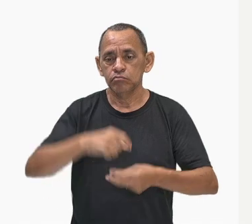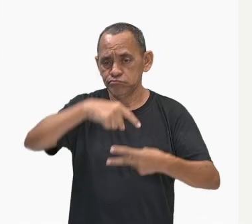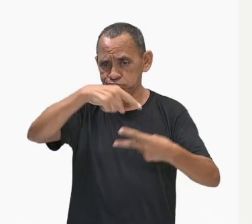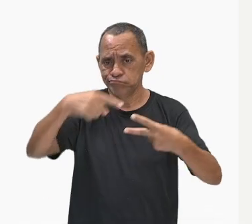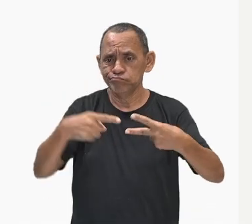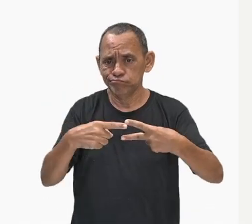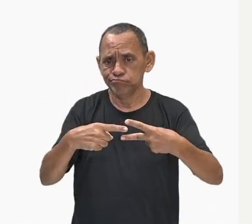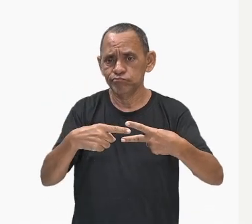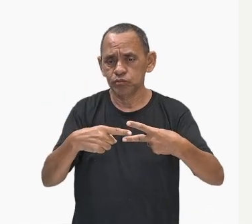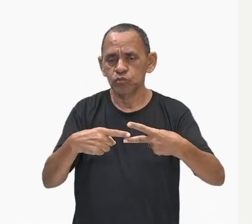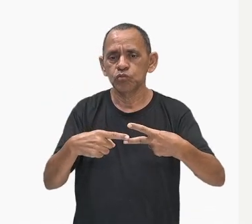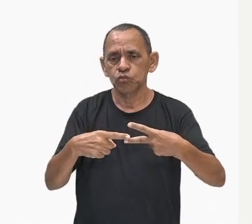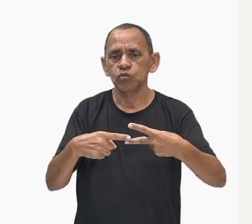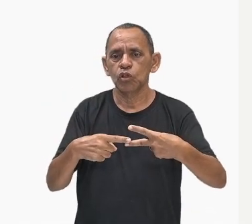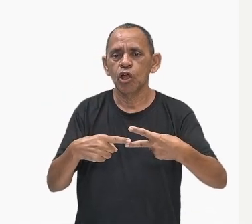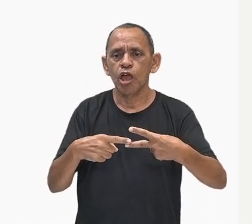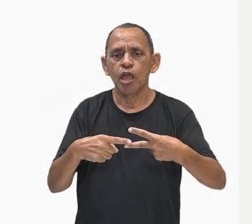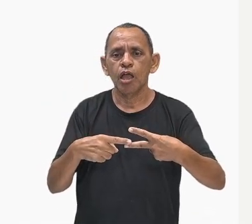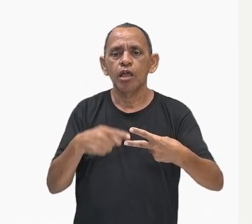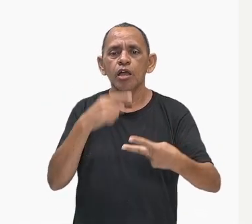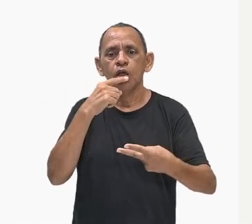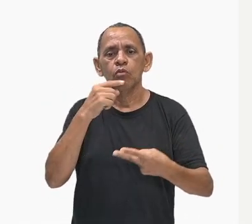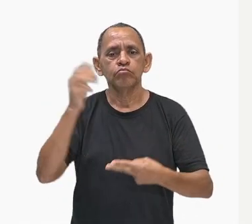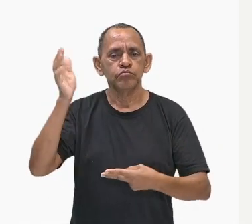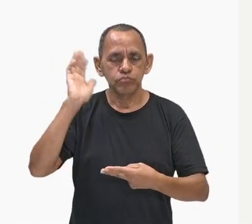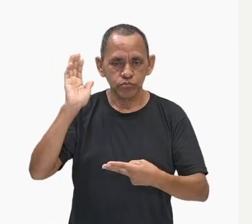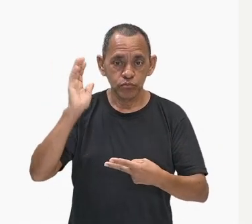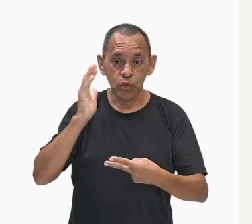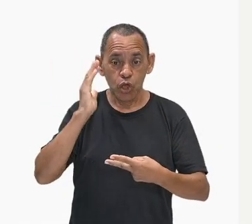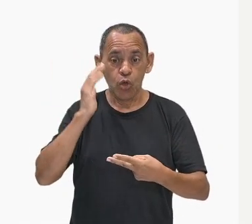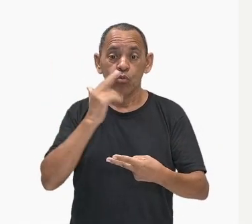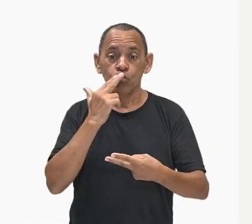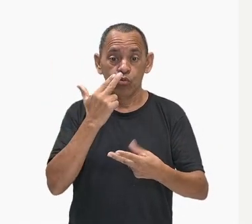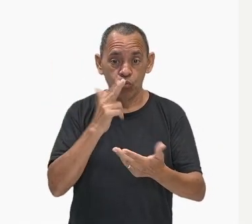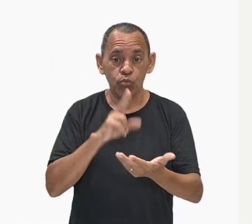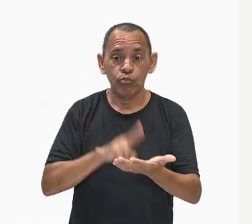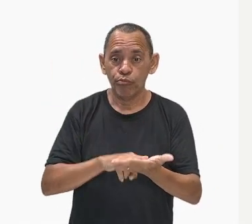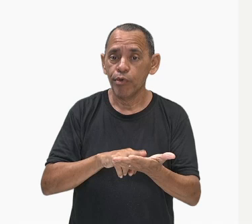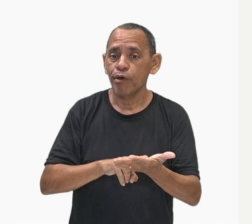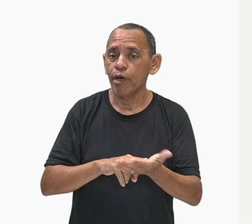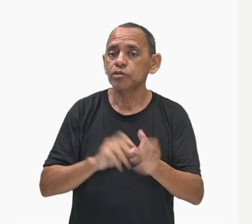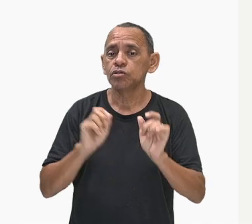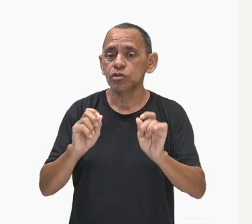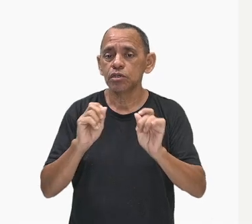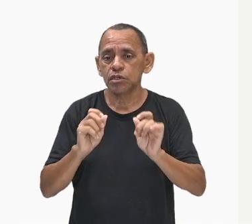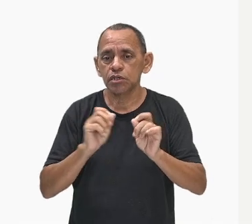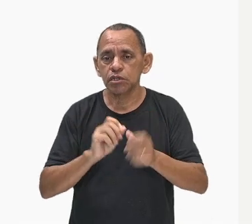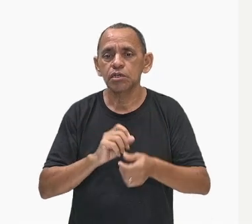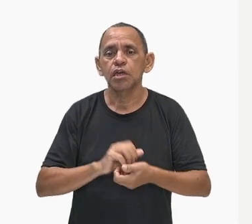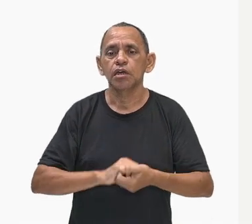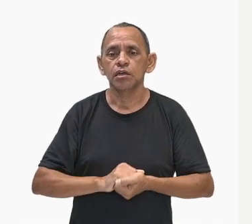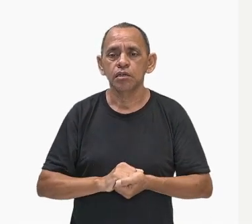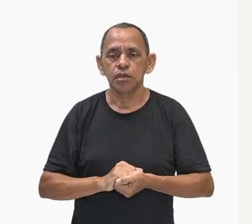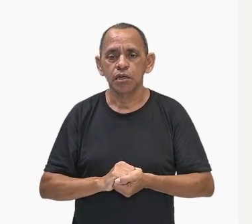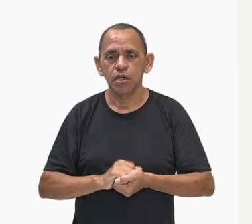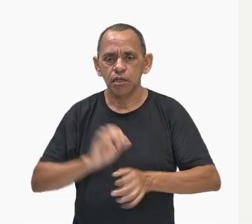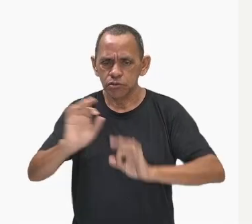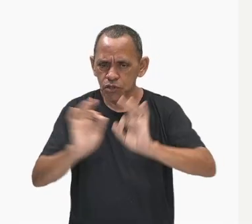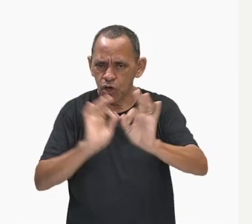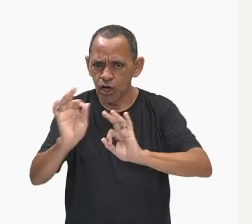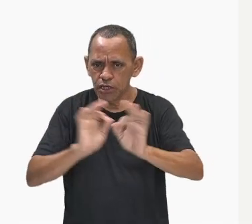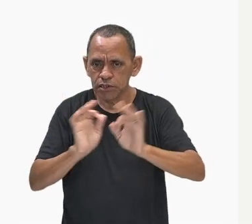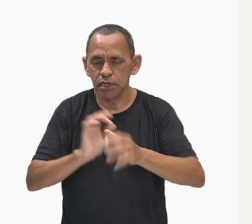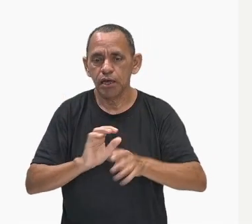de respeitar os interesses do parlamento. Porém, como vocês podem imaginar, né, gente, não demorou para